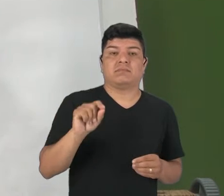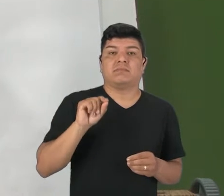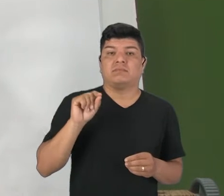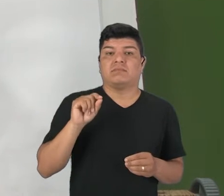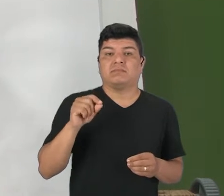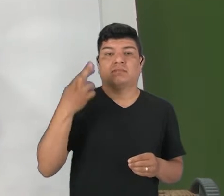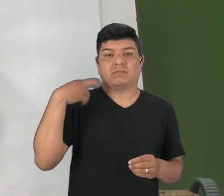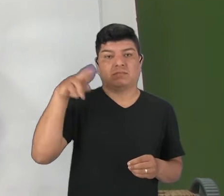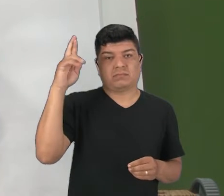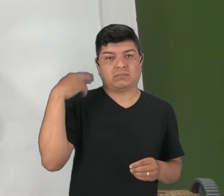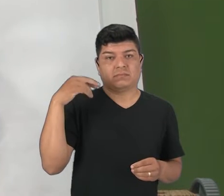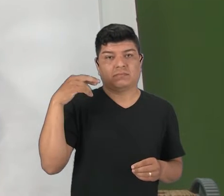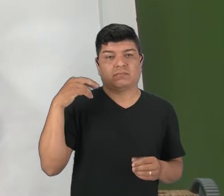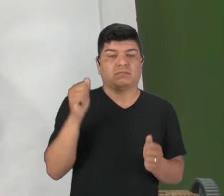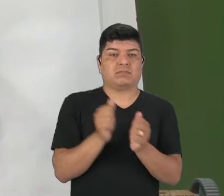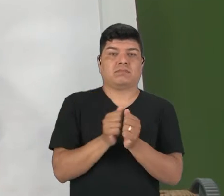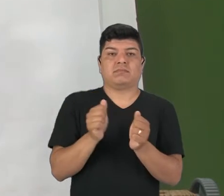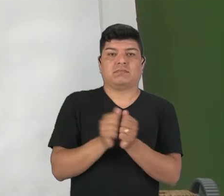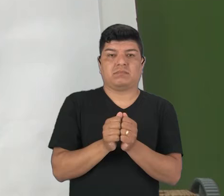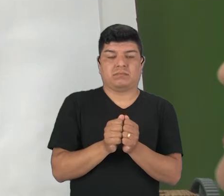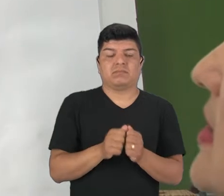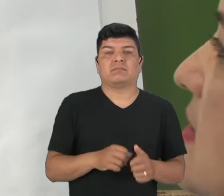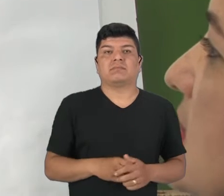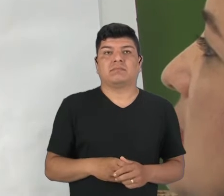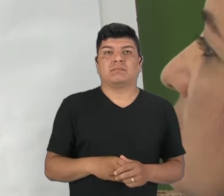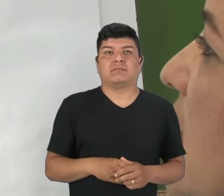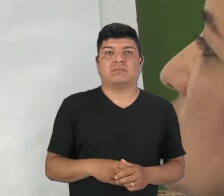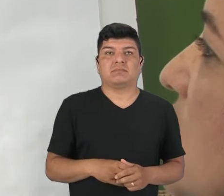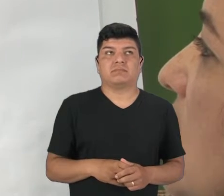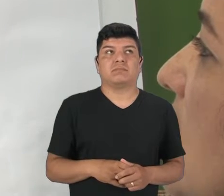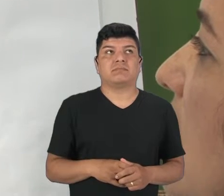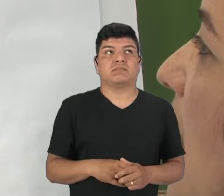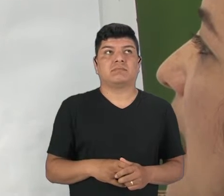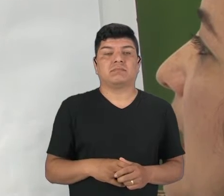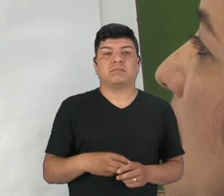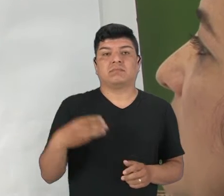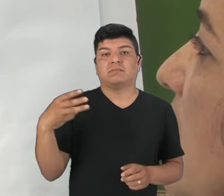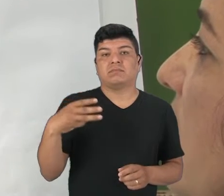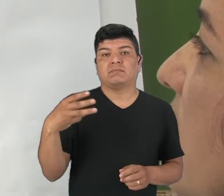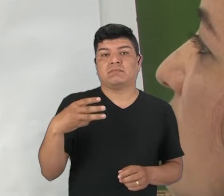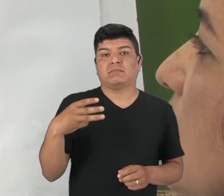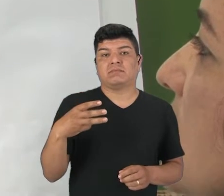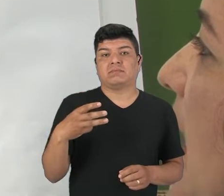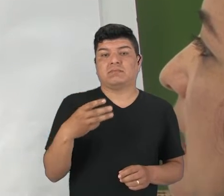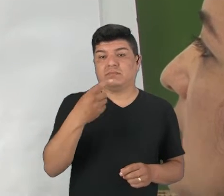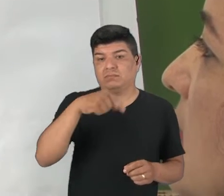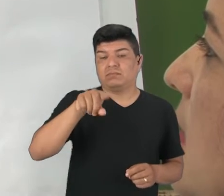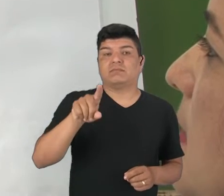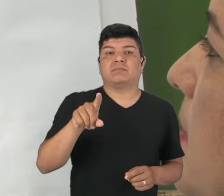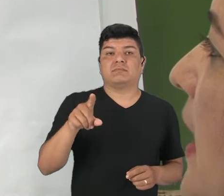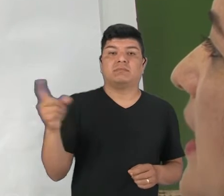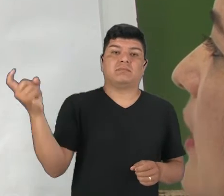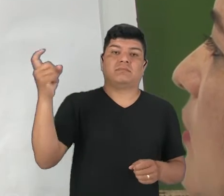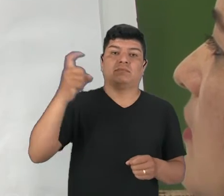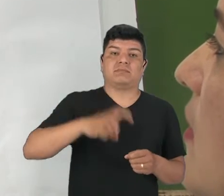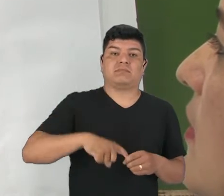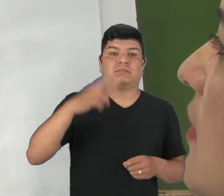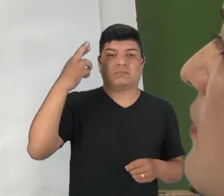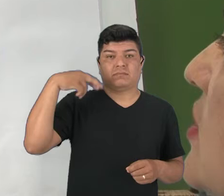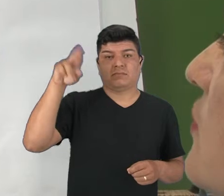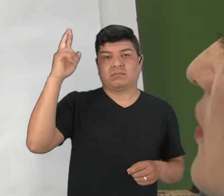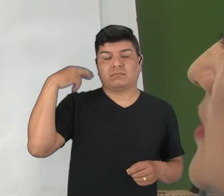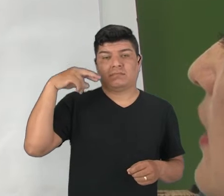essa cabra de volta para cá, tá? Nessa terceira viagem aqui, a cabra ela vai voltar para cá,